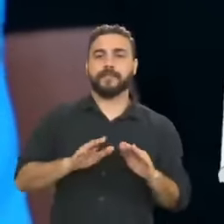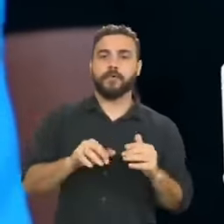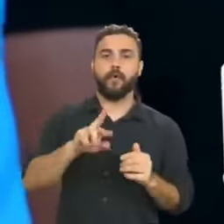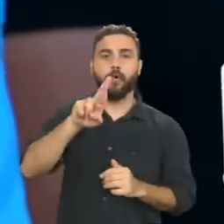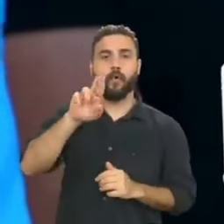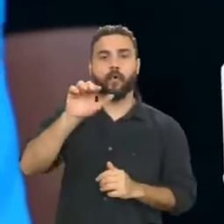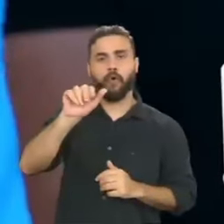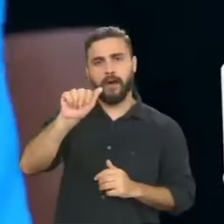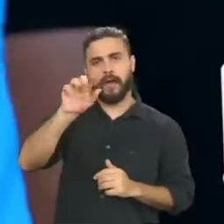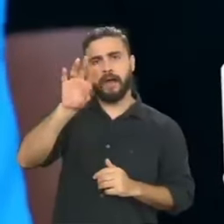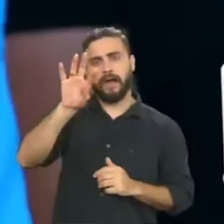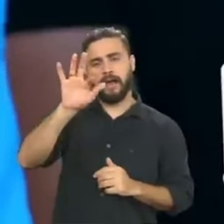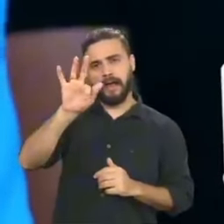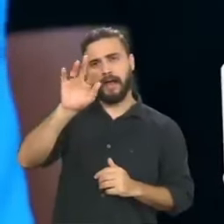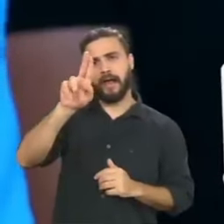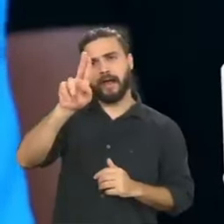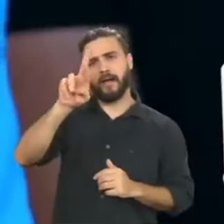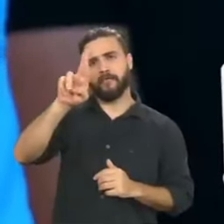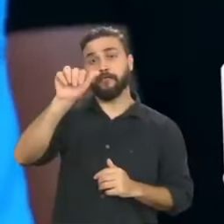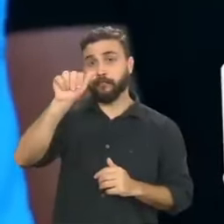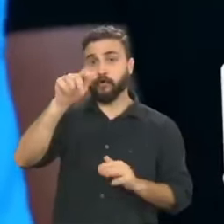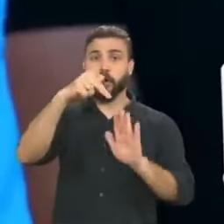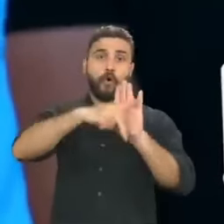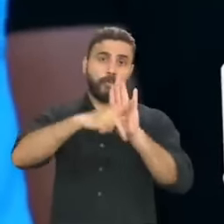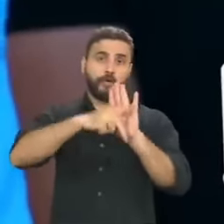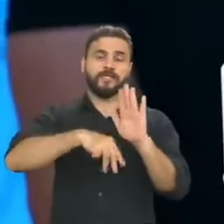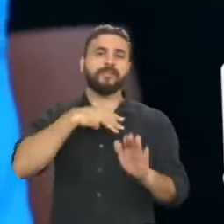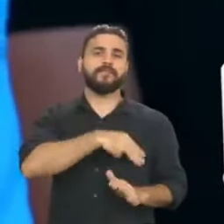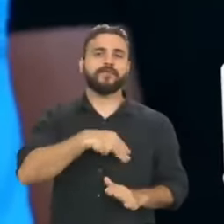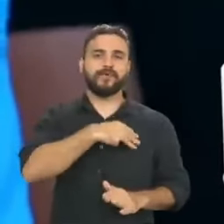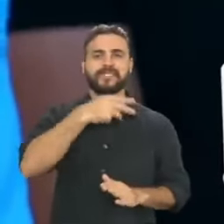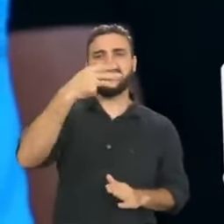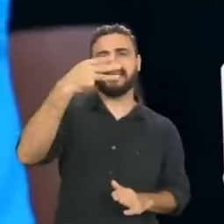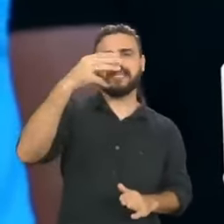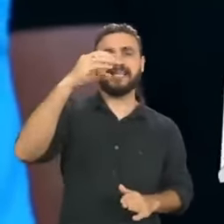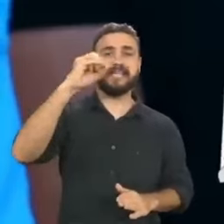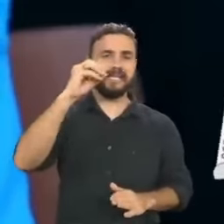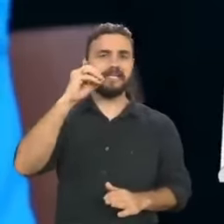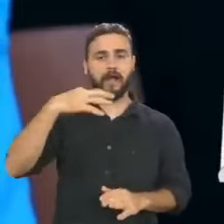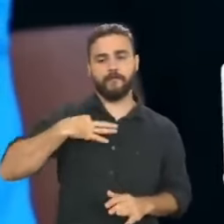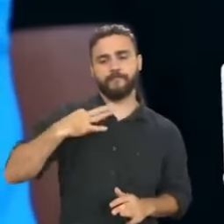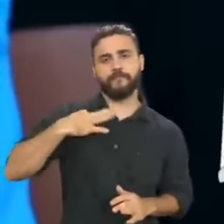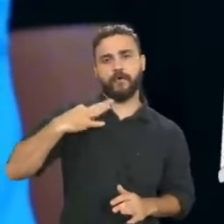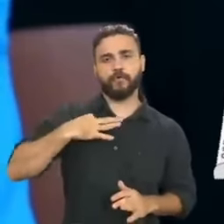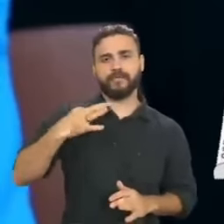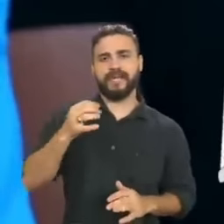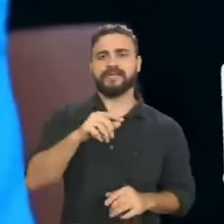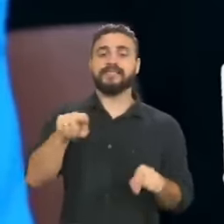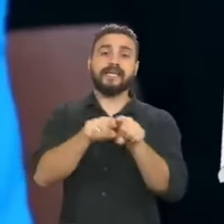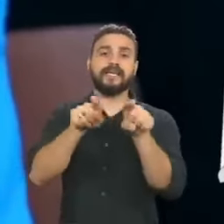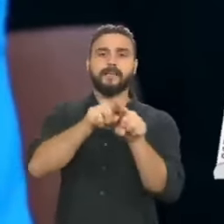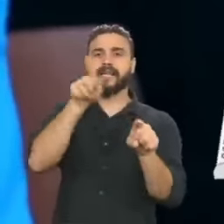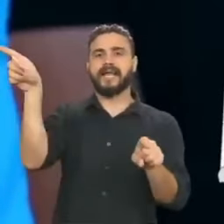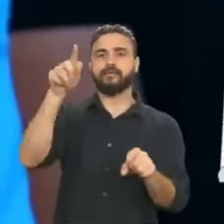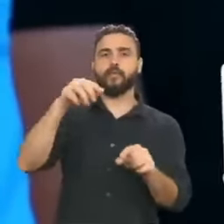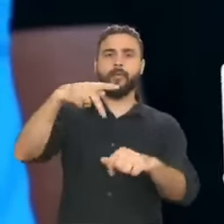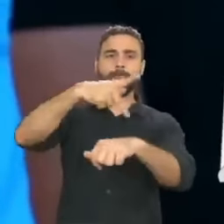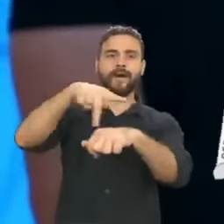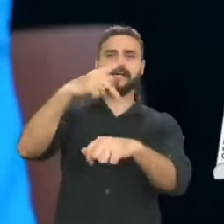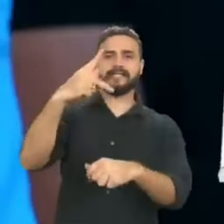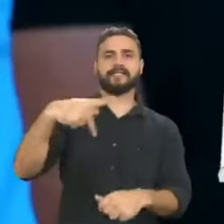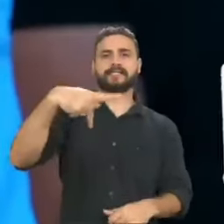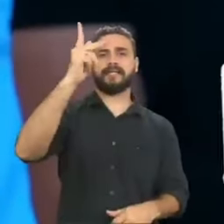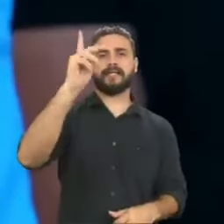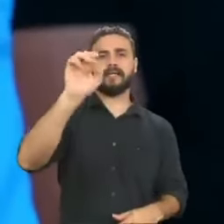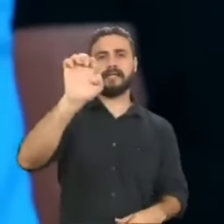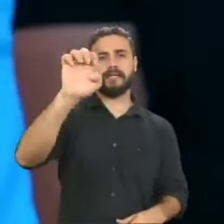torno de 30 e poucos voluntários em Londrina, e no Quênia, a A nossa líder hoje lá é uma mulher local, e